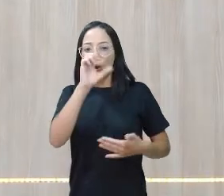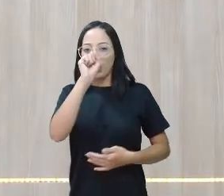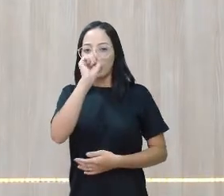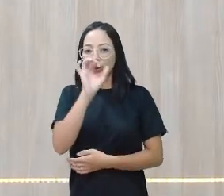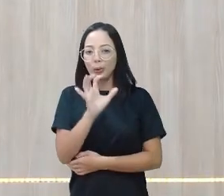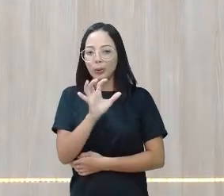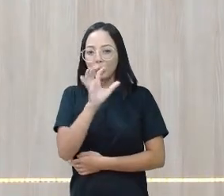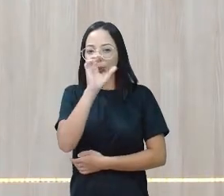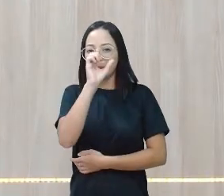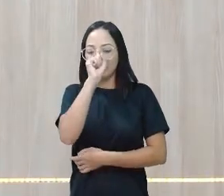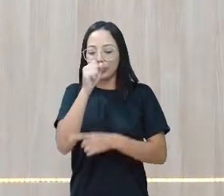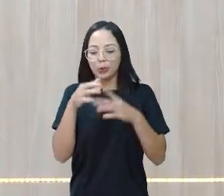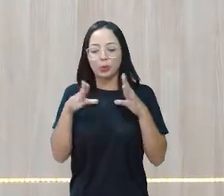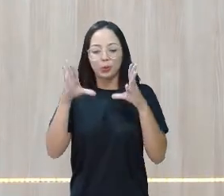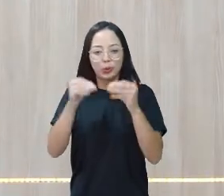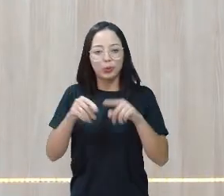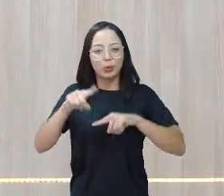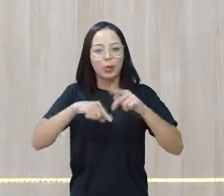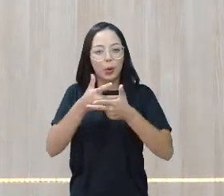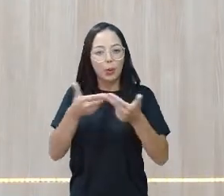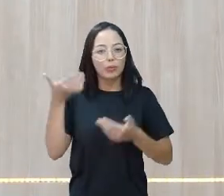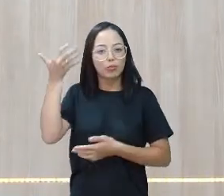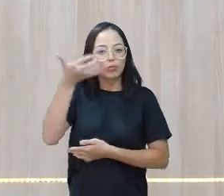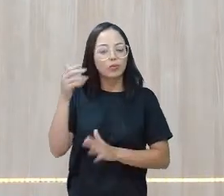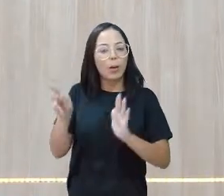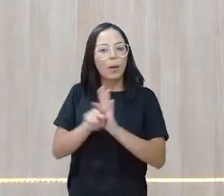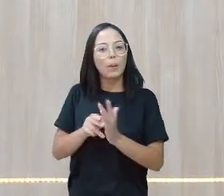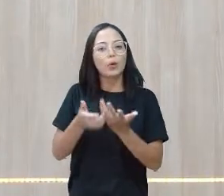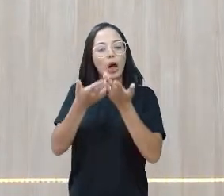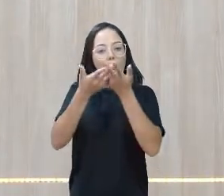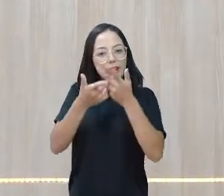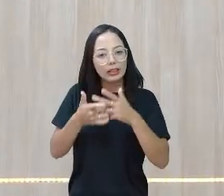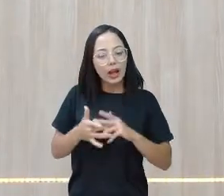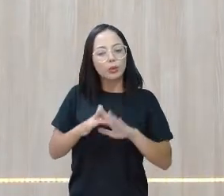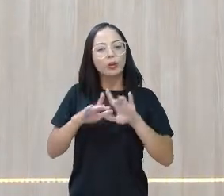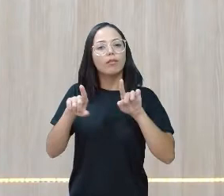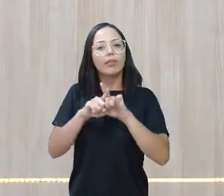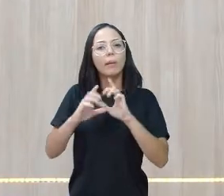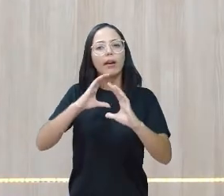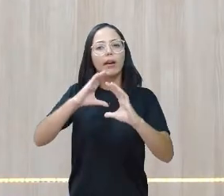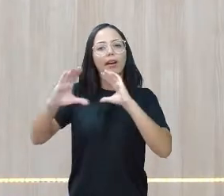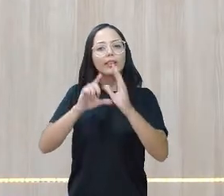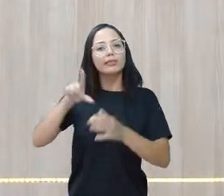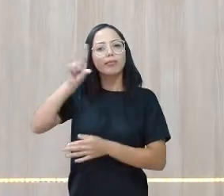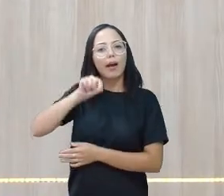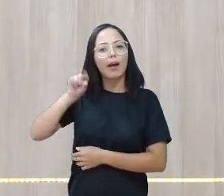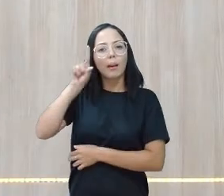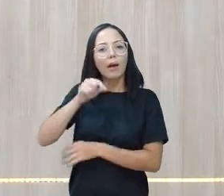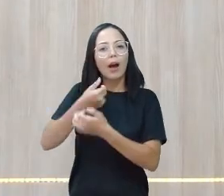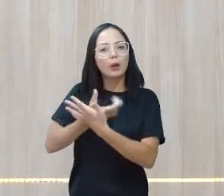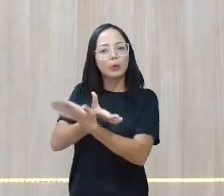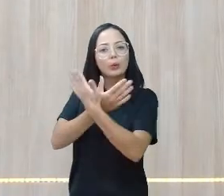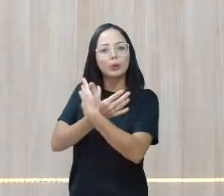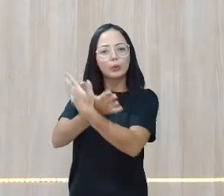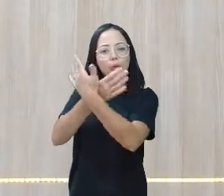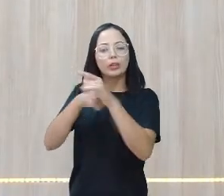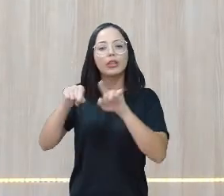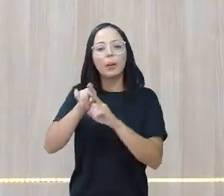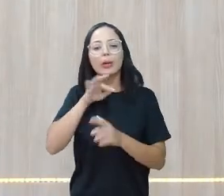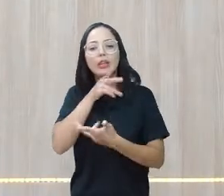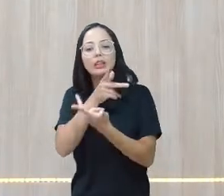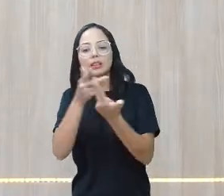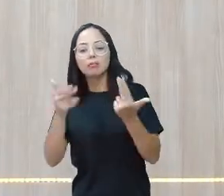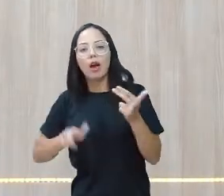respiração. Todos esses sons são naturais, o canto dos pássaros, as vozes diversas dos